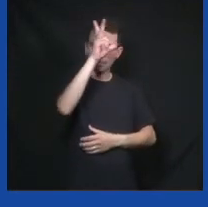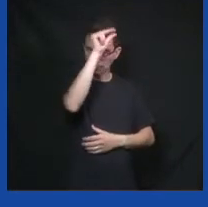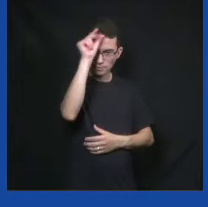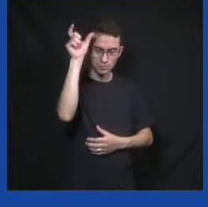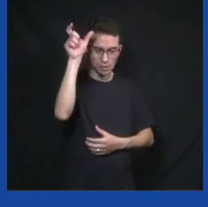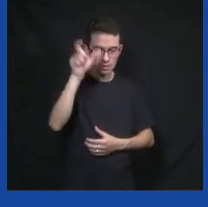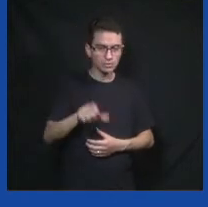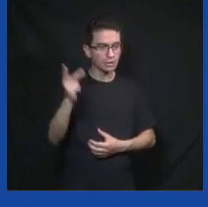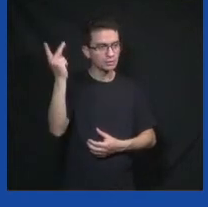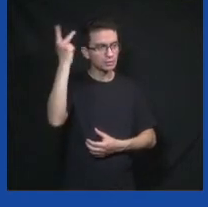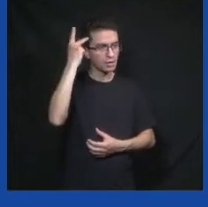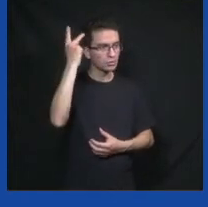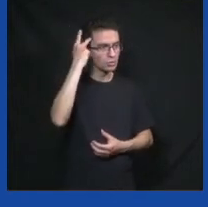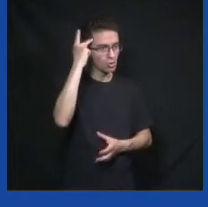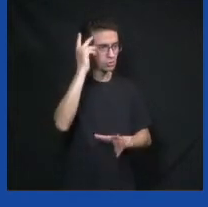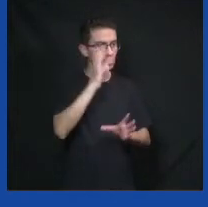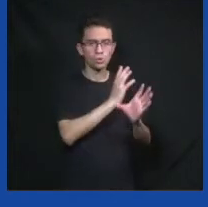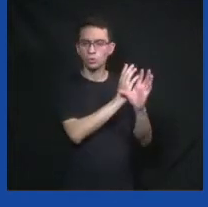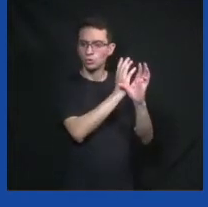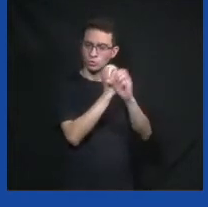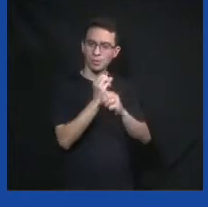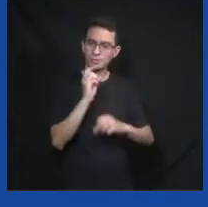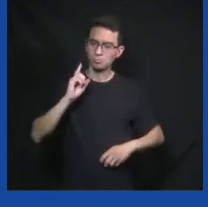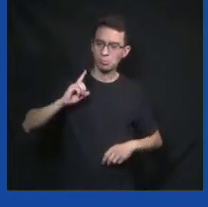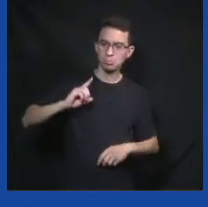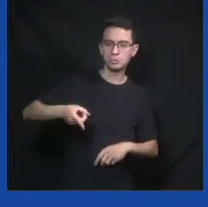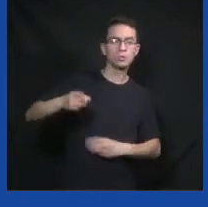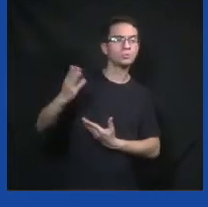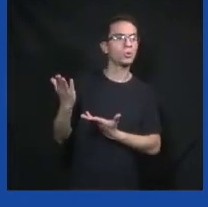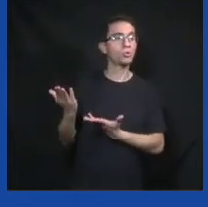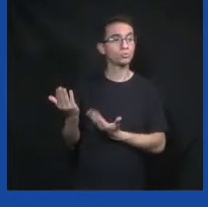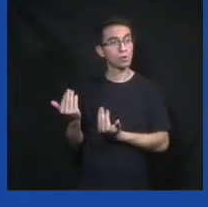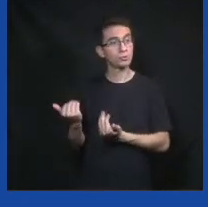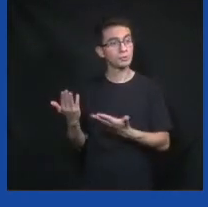aí de 1.000 e tantos jovens, 2.000 jovens, enfim. O jovem